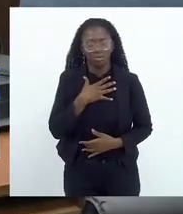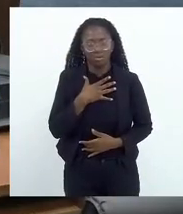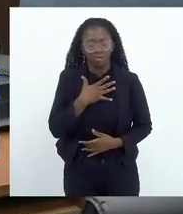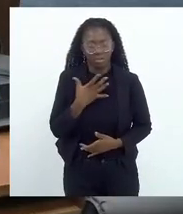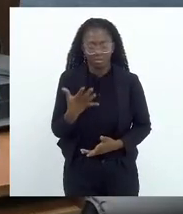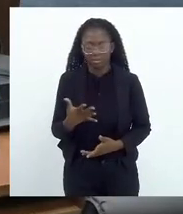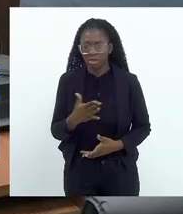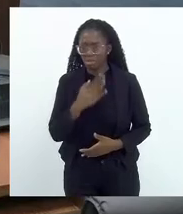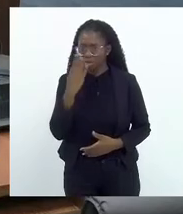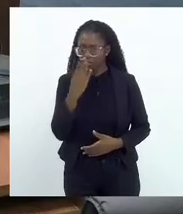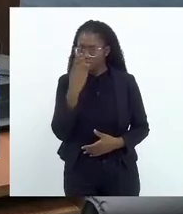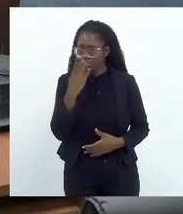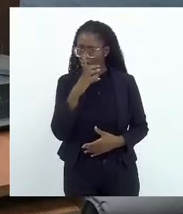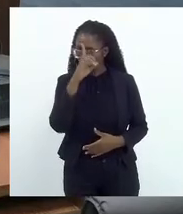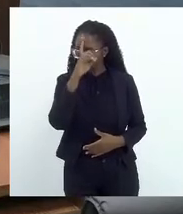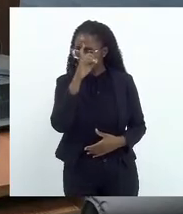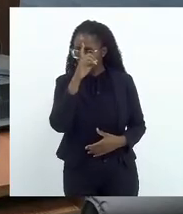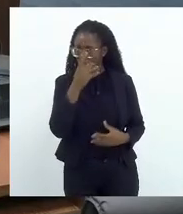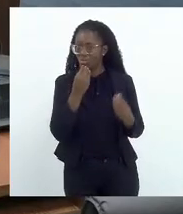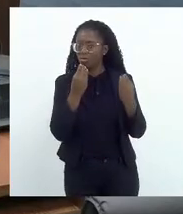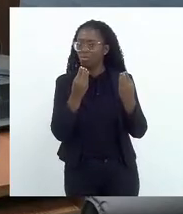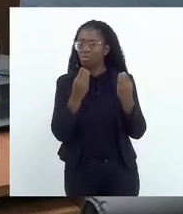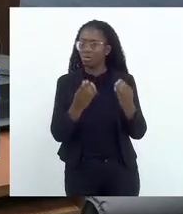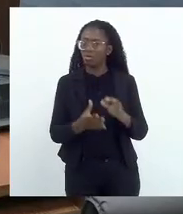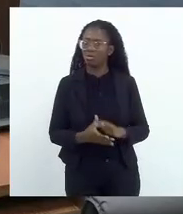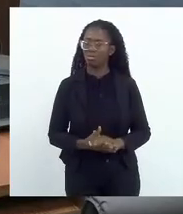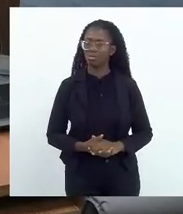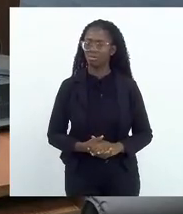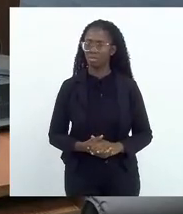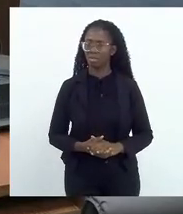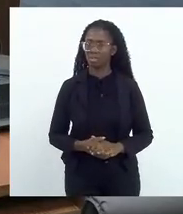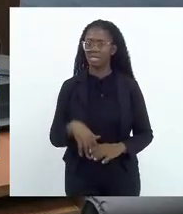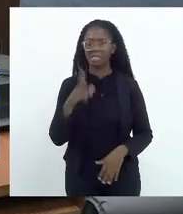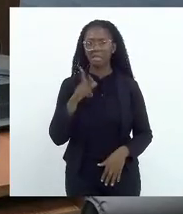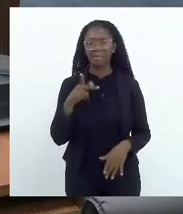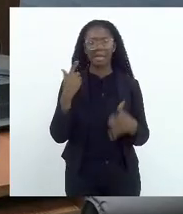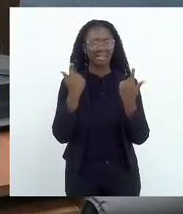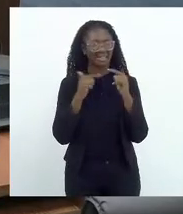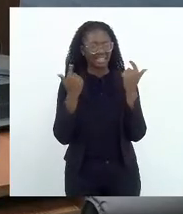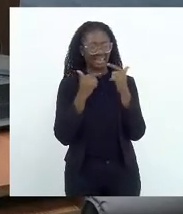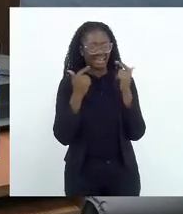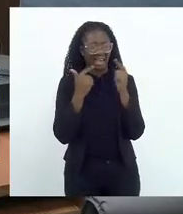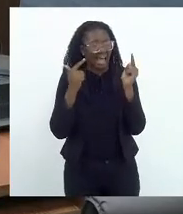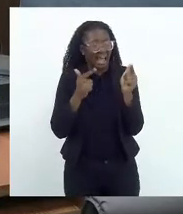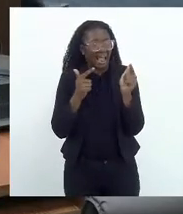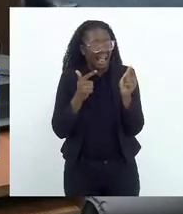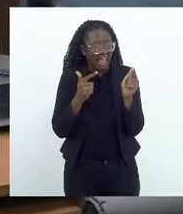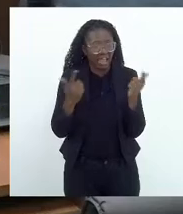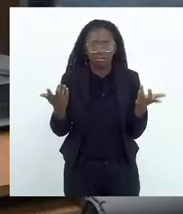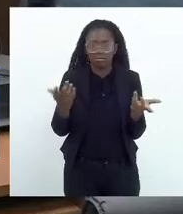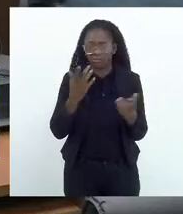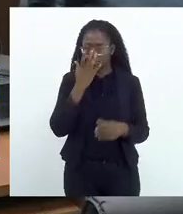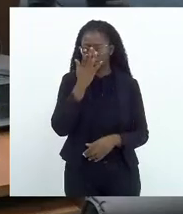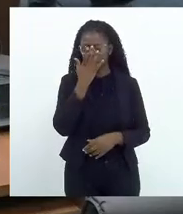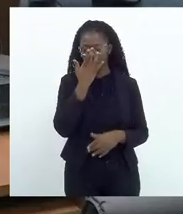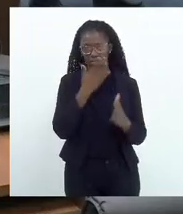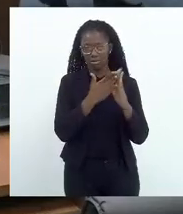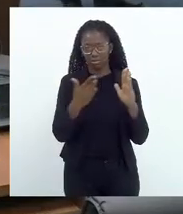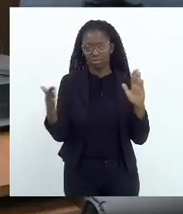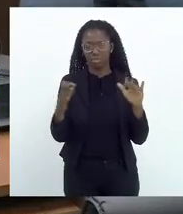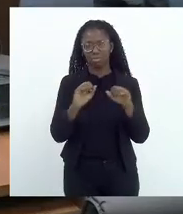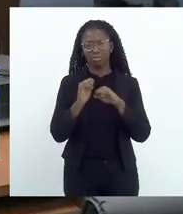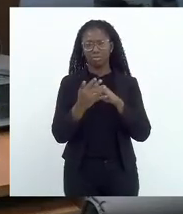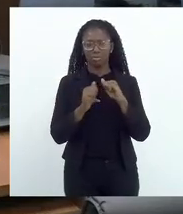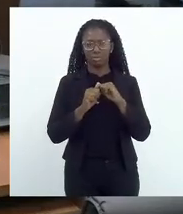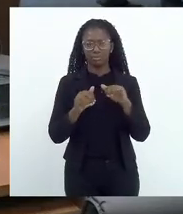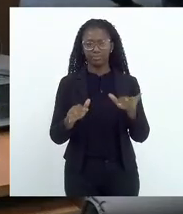né, de vermos o quanto se desdenhou da vida nesse período de pandemia. E nós temos